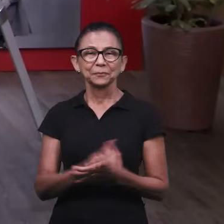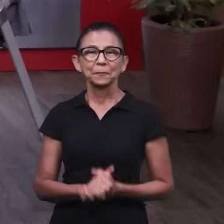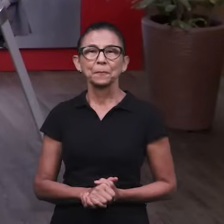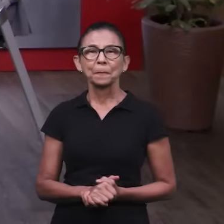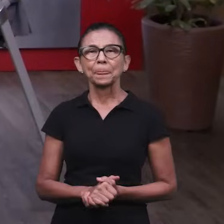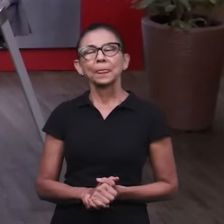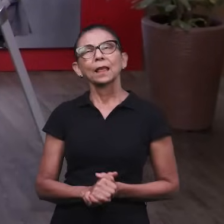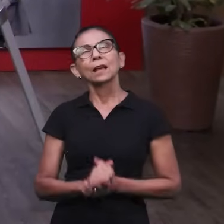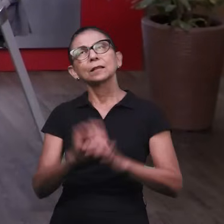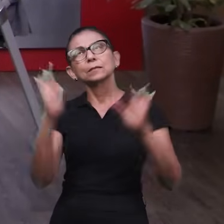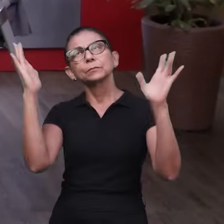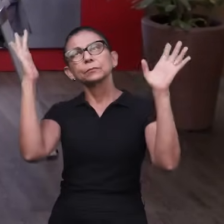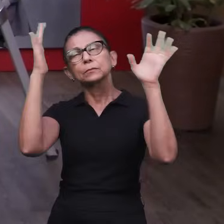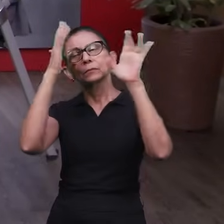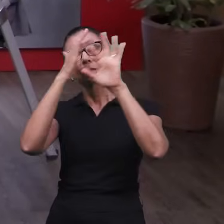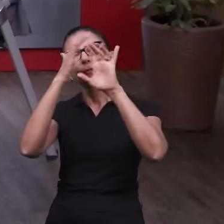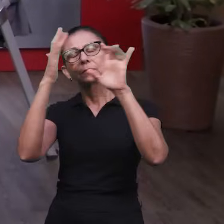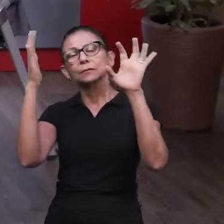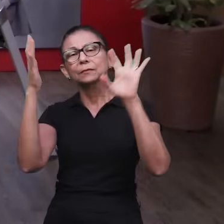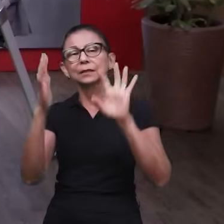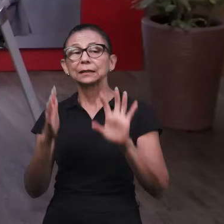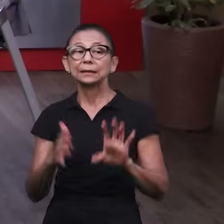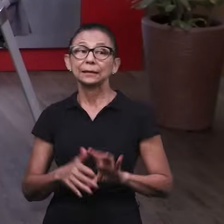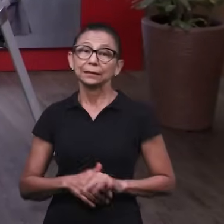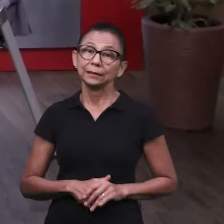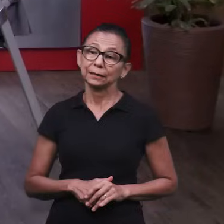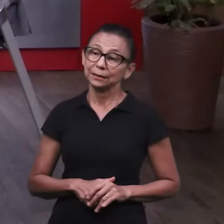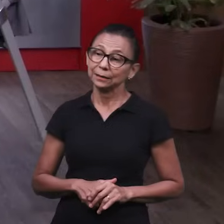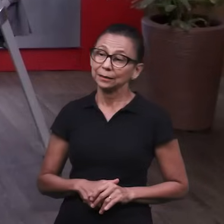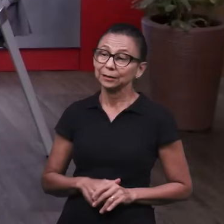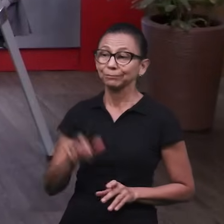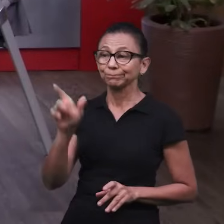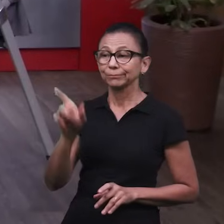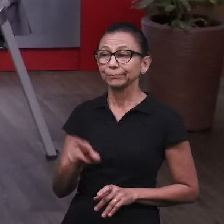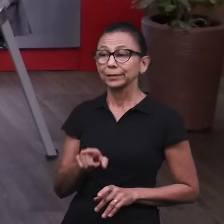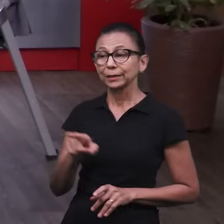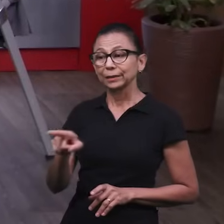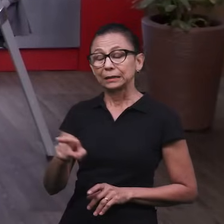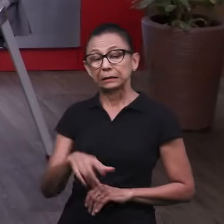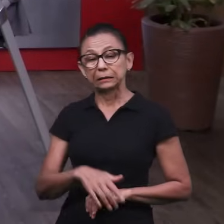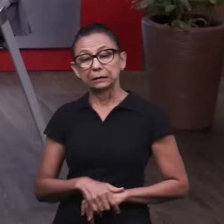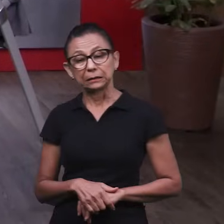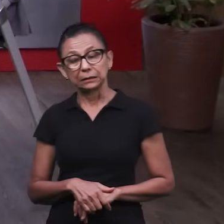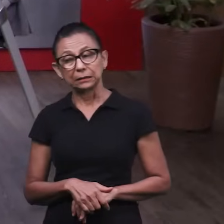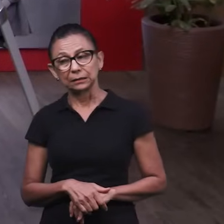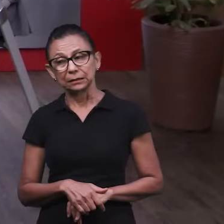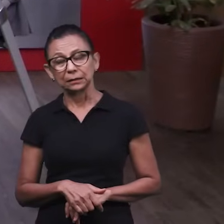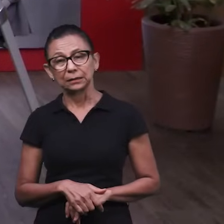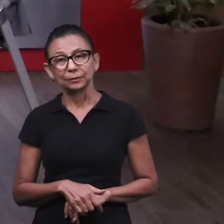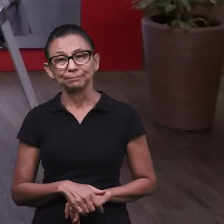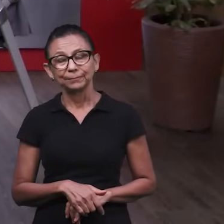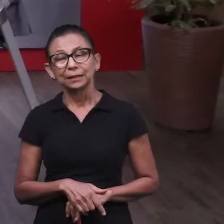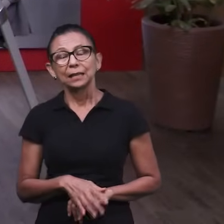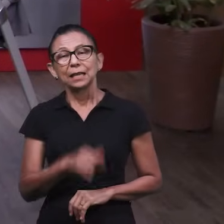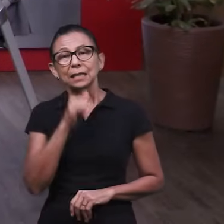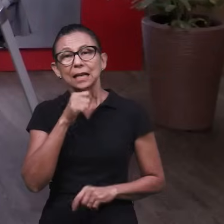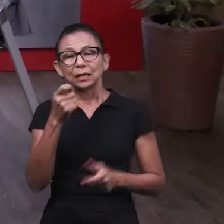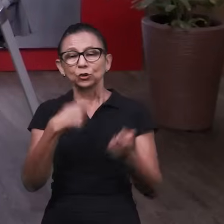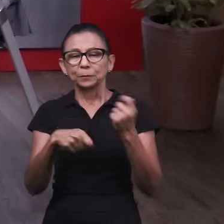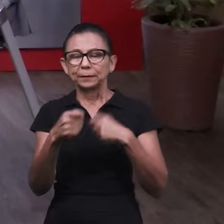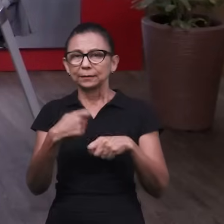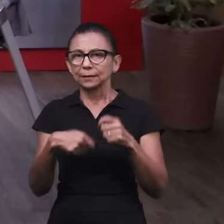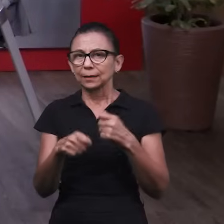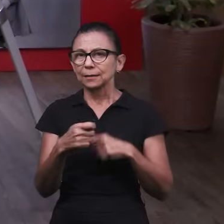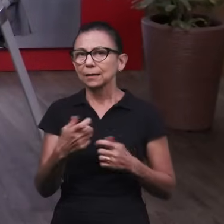parecer o distraído, então você não pode confiar muitas tarefas. Será que ele vai dar conta no cargo de gestão? Não